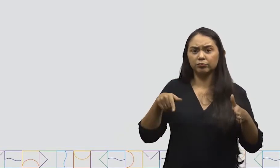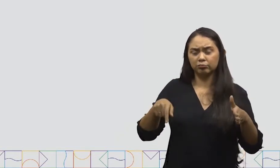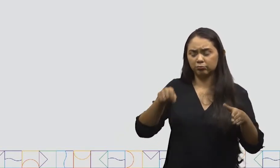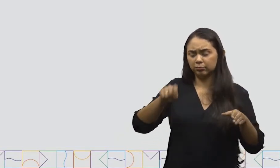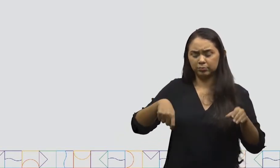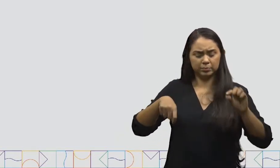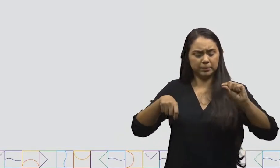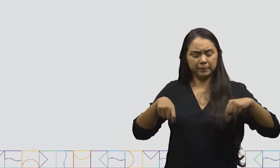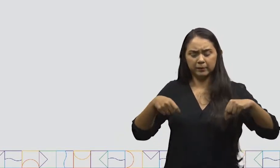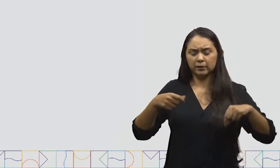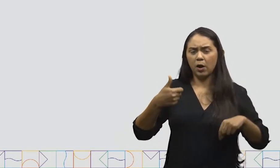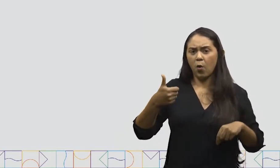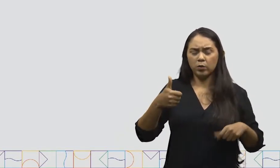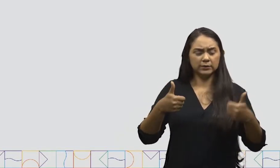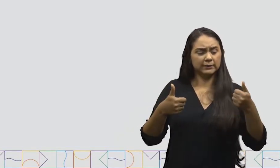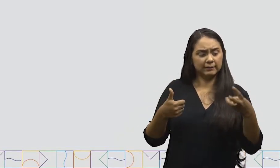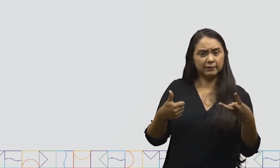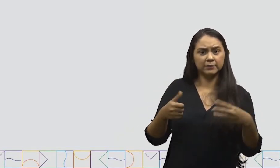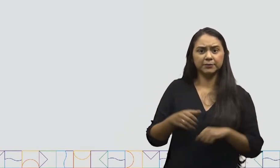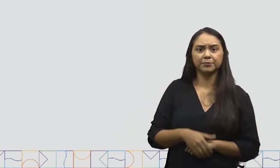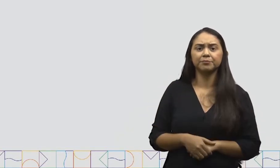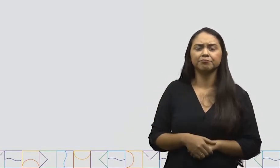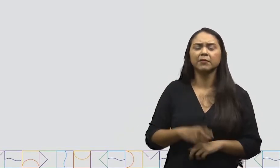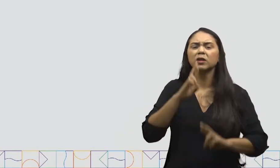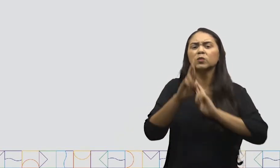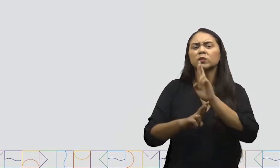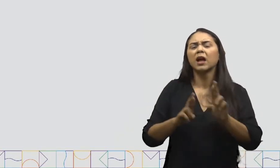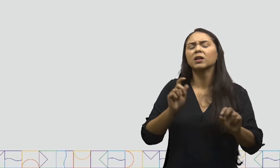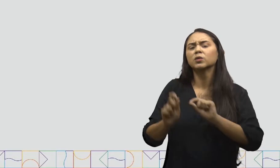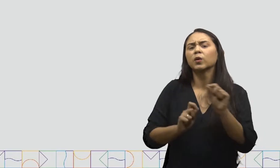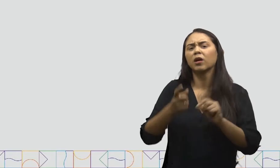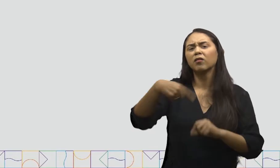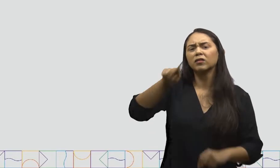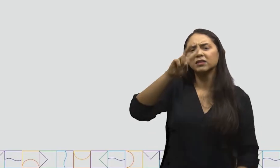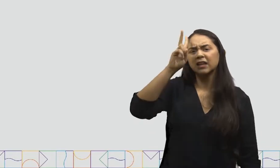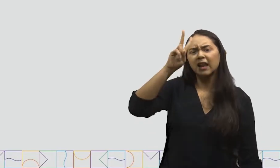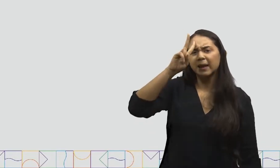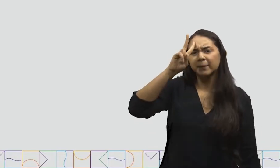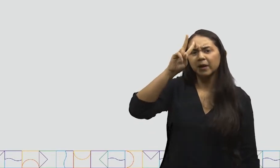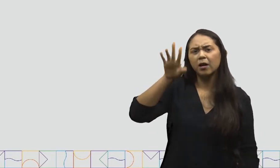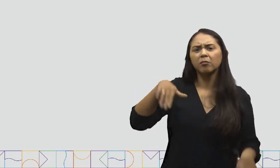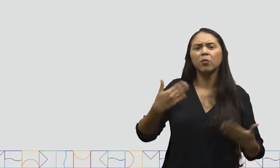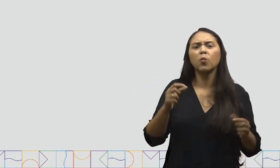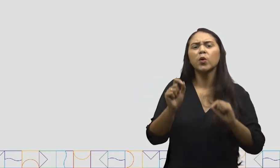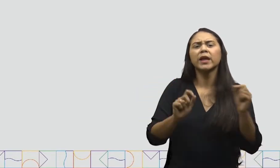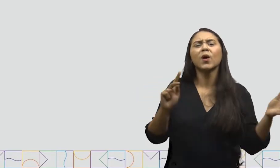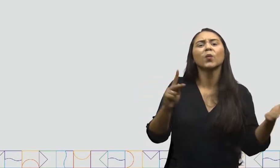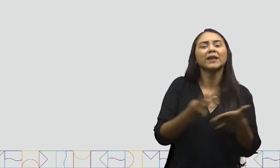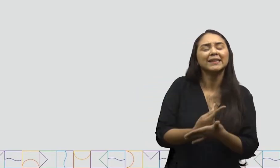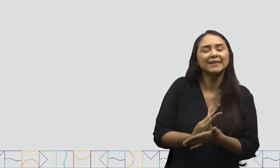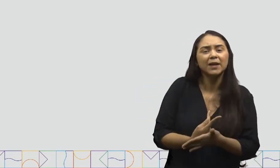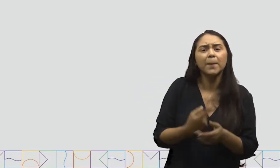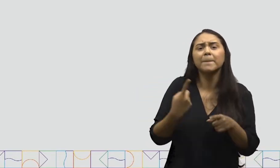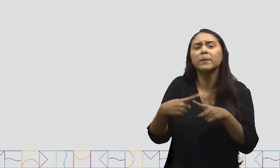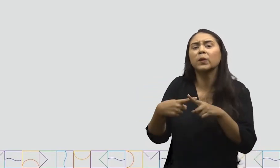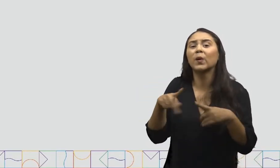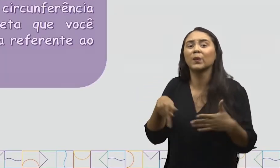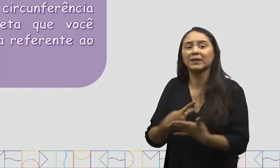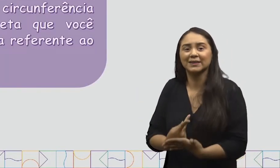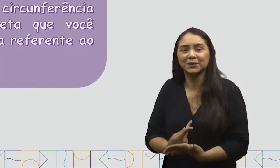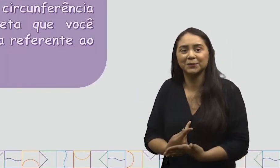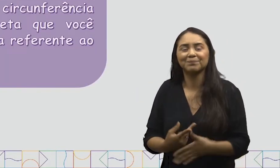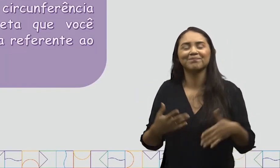Os resultados. Você se lembra deles? O que aconteceu e por que isso aconteceu? Isso